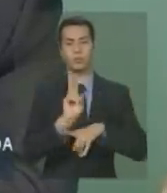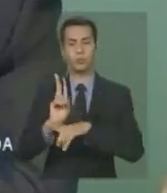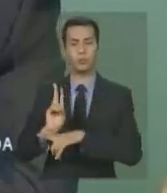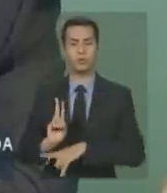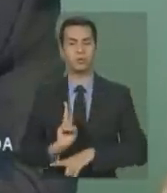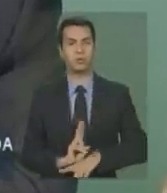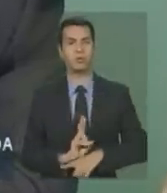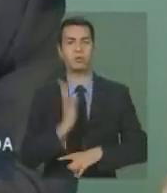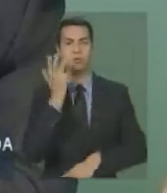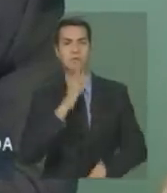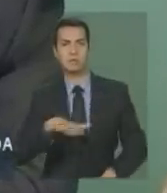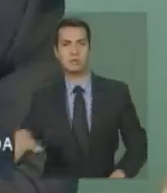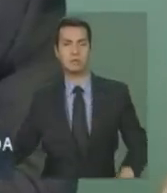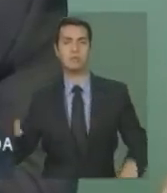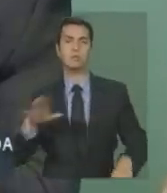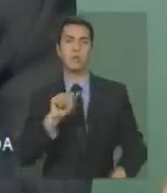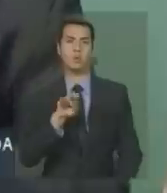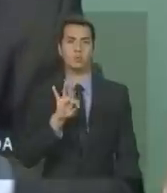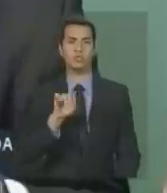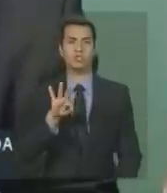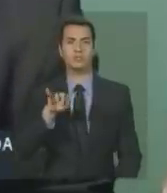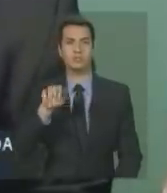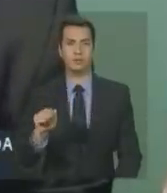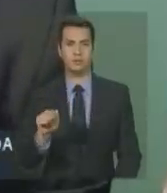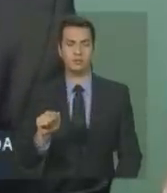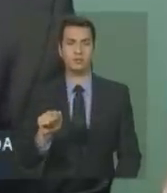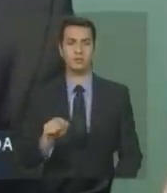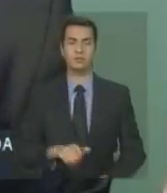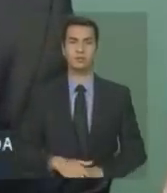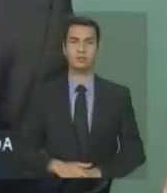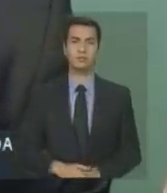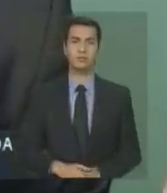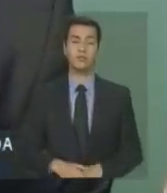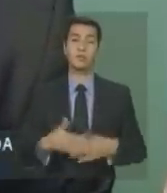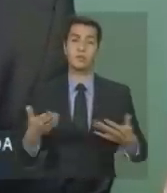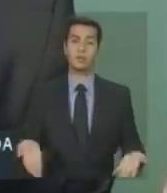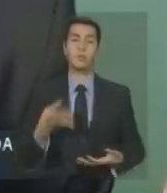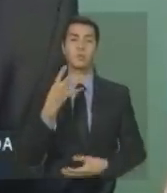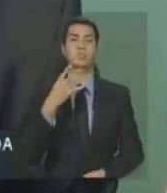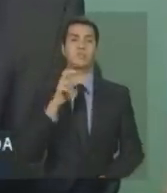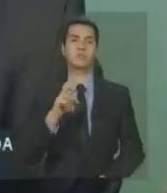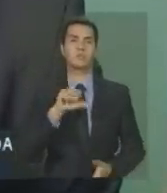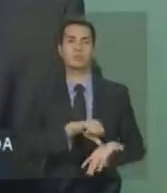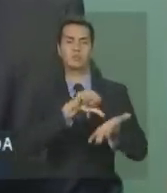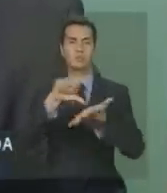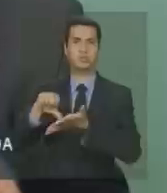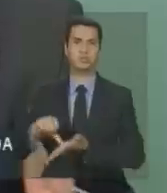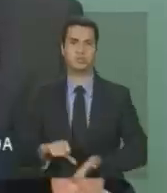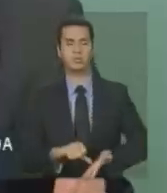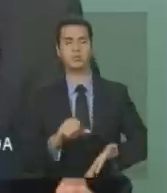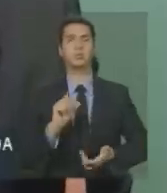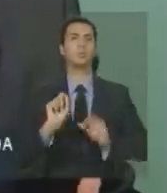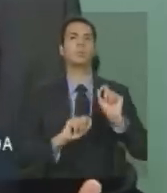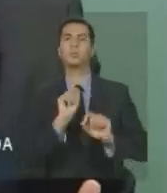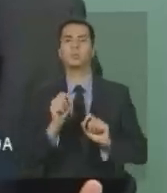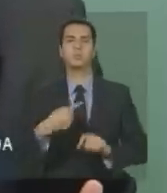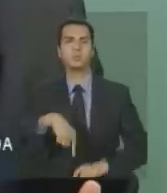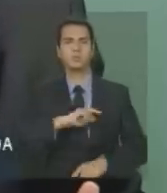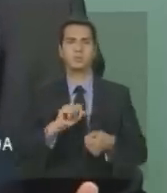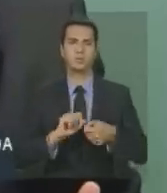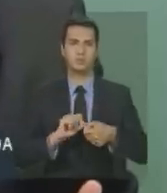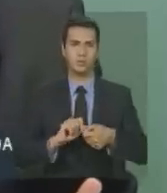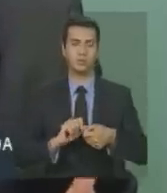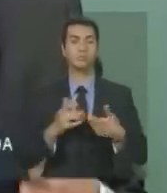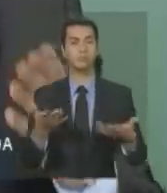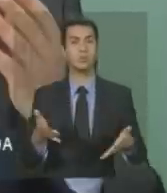adultos das pessoas com autismo então nós esses 45 centros o que que é isso nós mapeamos Quais são os estados que não